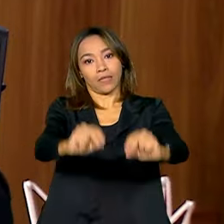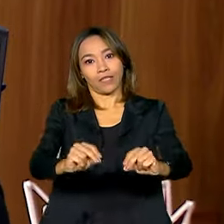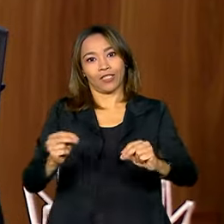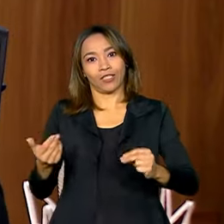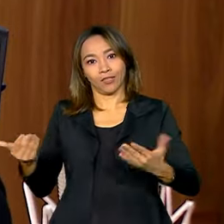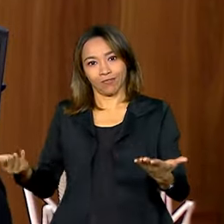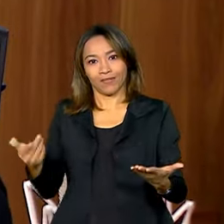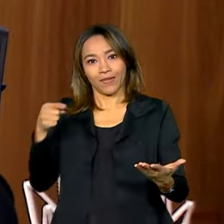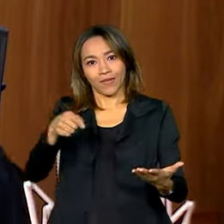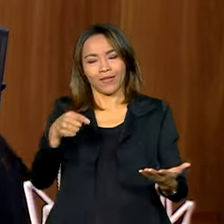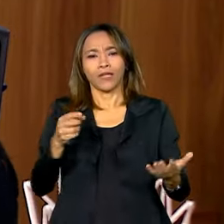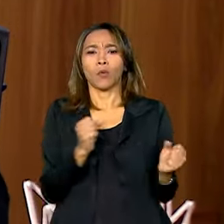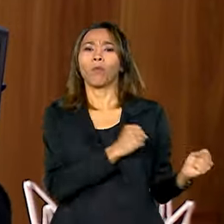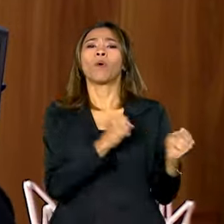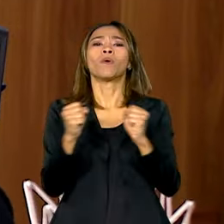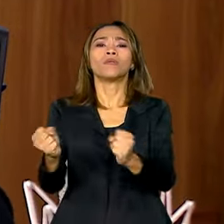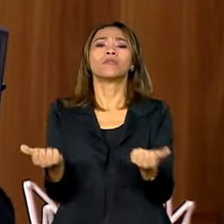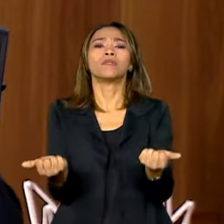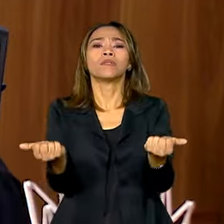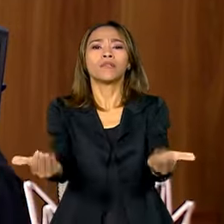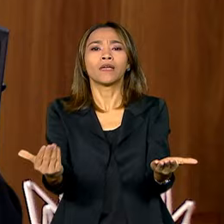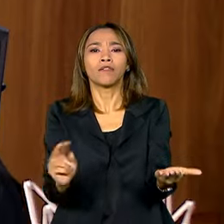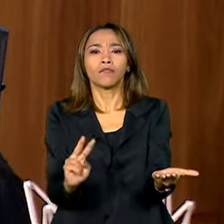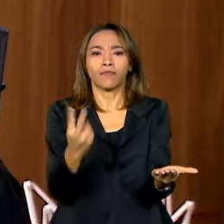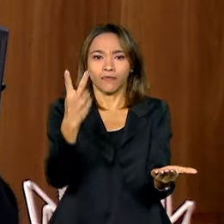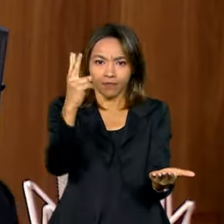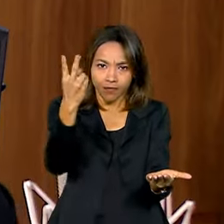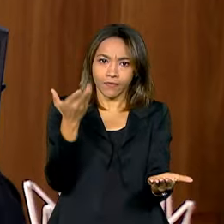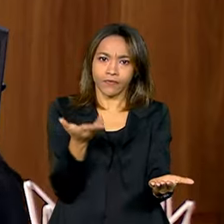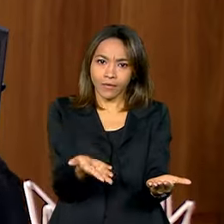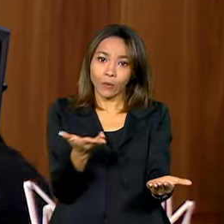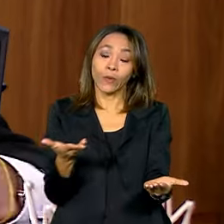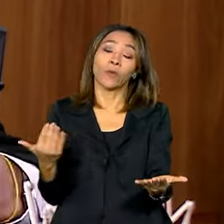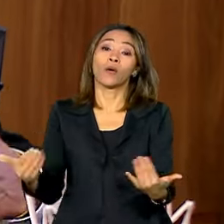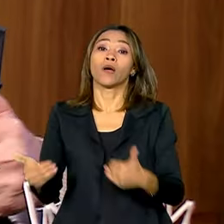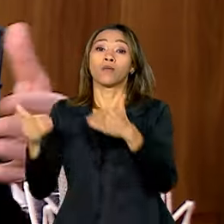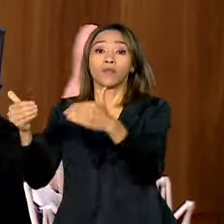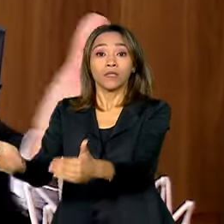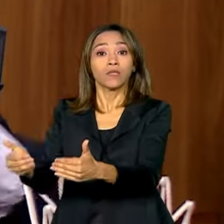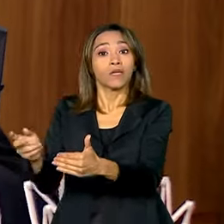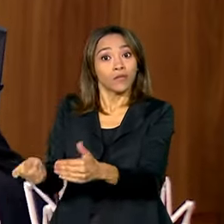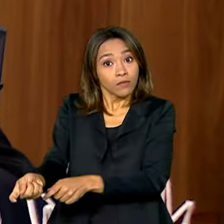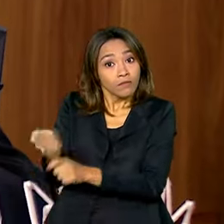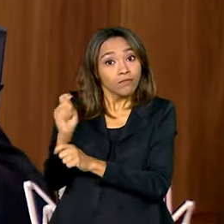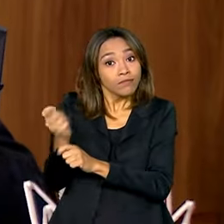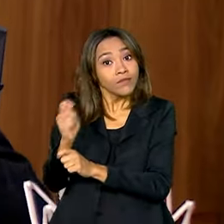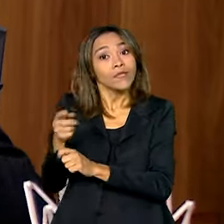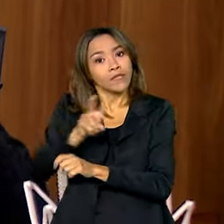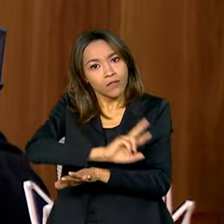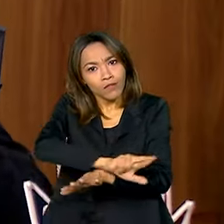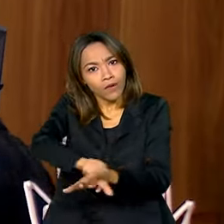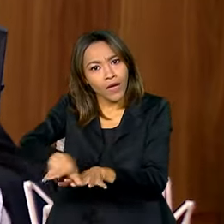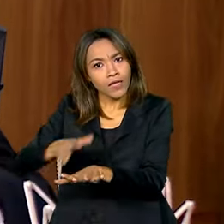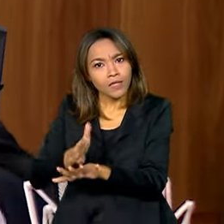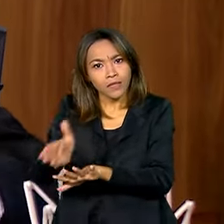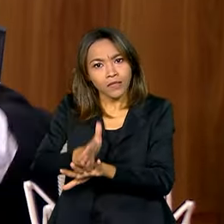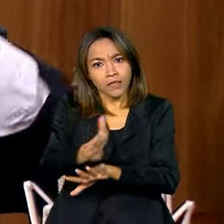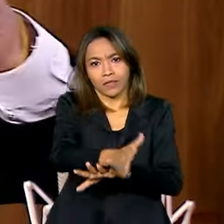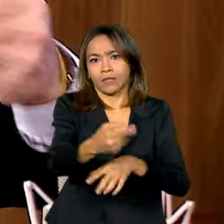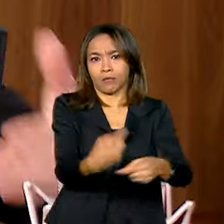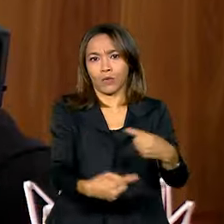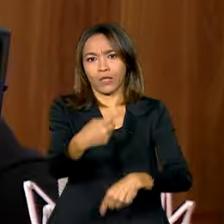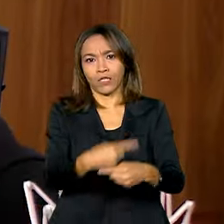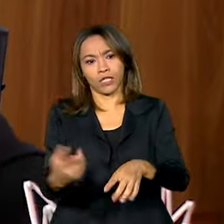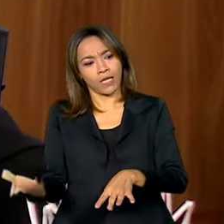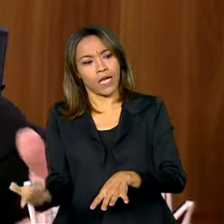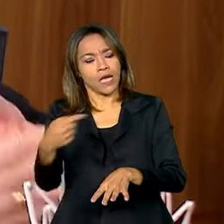a pesca e aquicultura, deu status que possibilita essas políticas que muitas vezes são transversais, ou seja, o ministro da Pesca senta ao lado